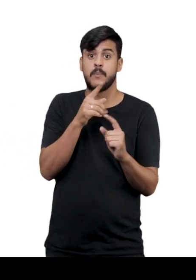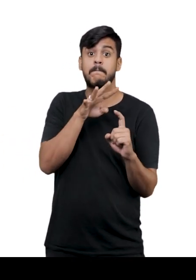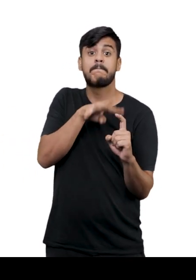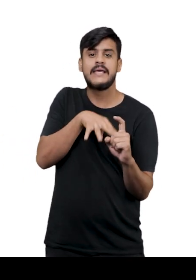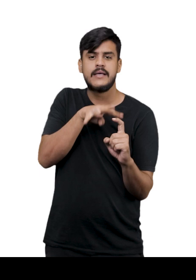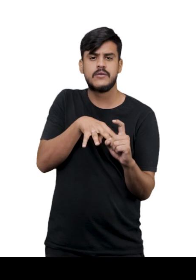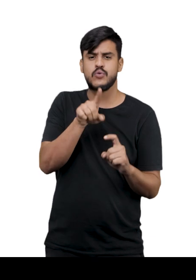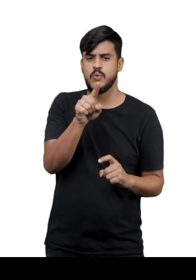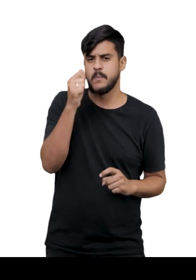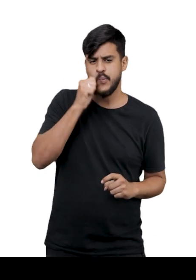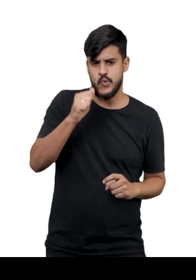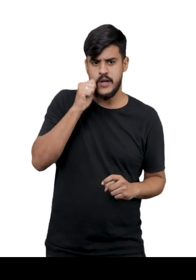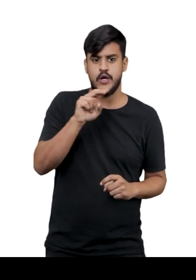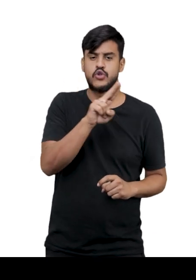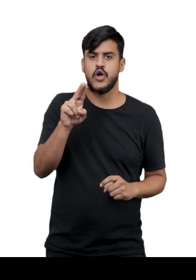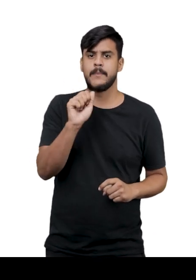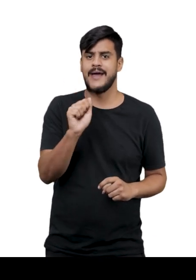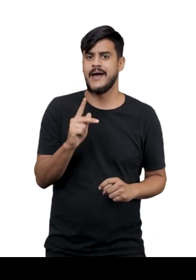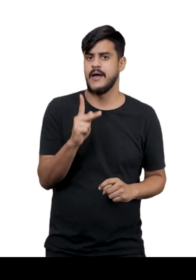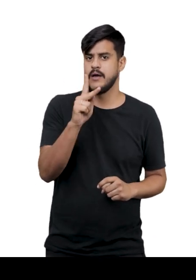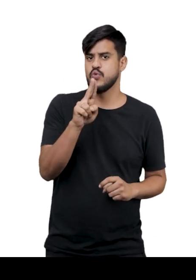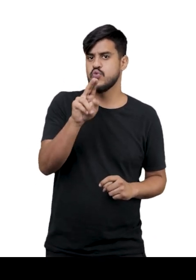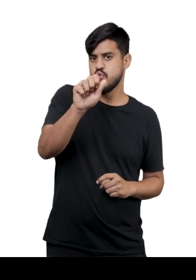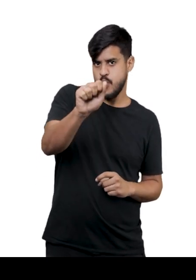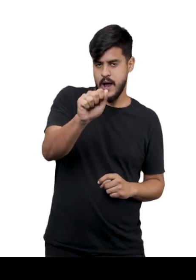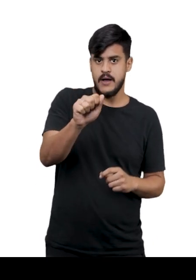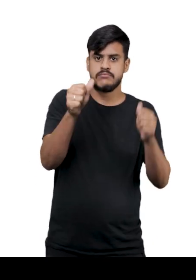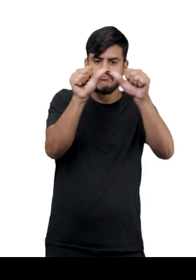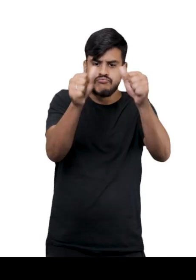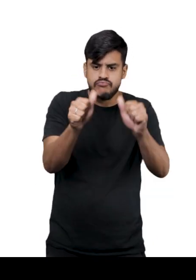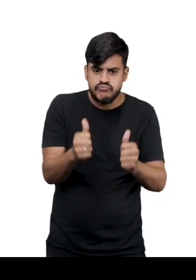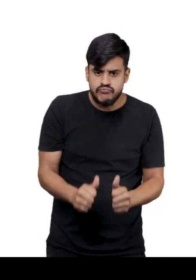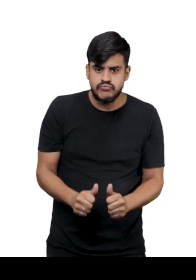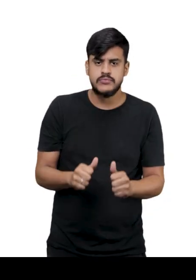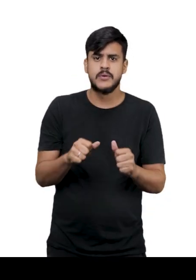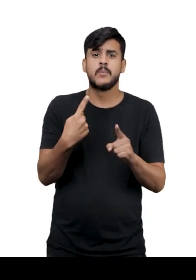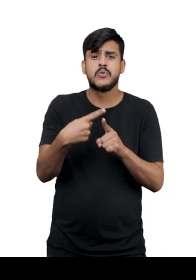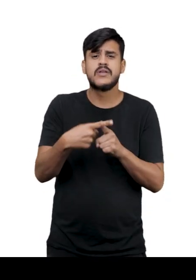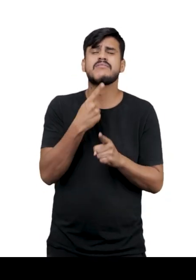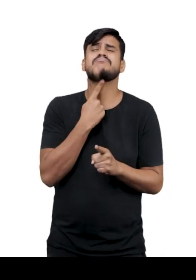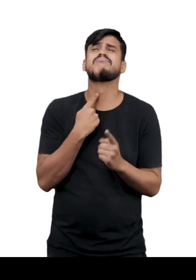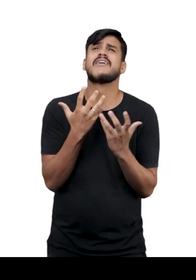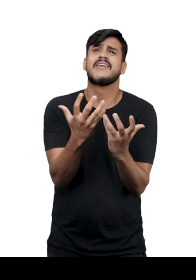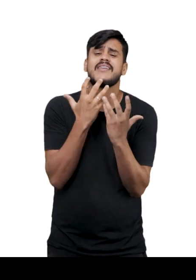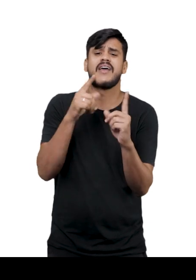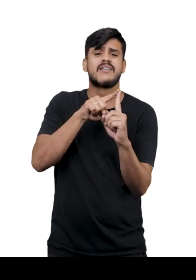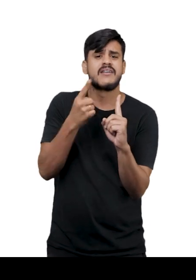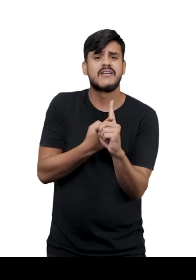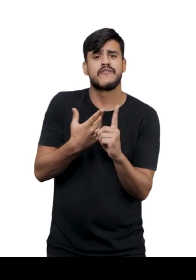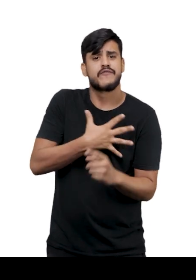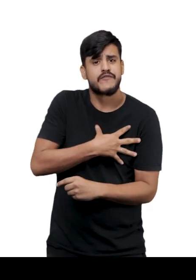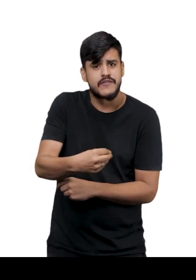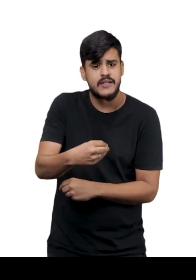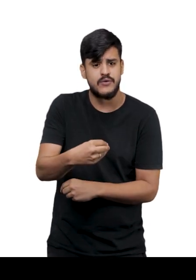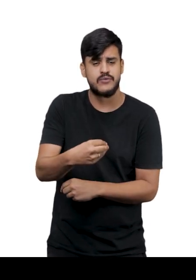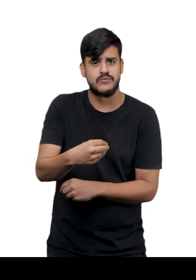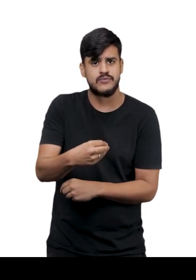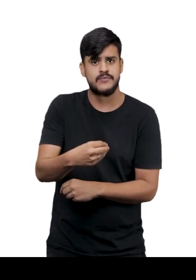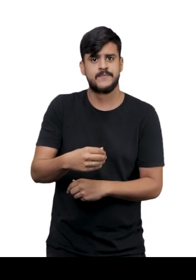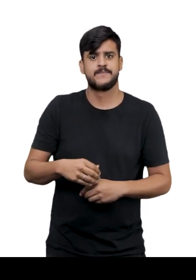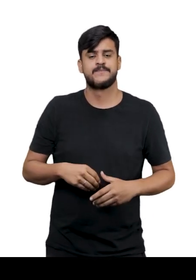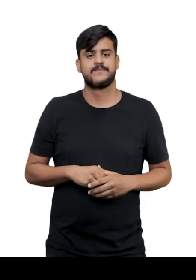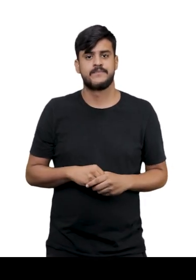Começando pelo mito que diz que uma mulher chamada Akua esculpiu uma boneca para suprir seu desejo de ter